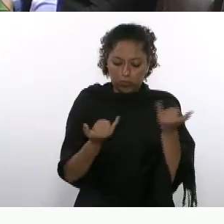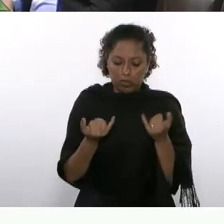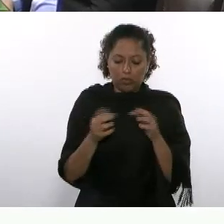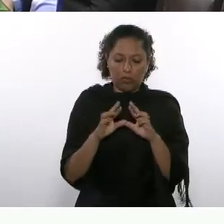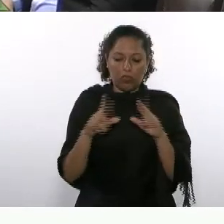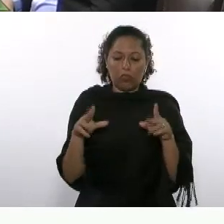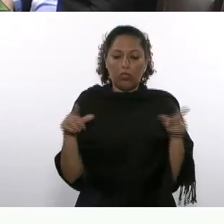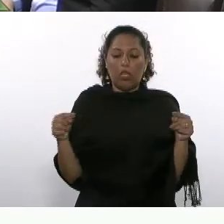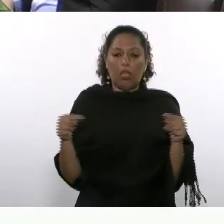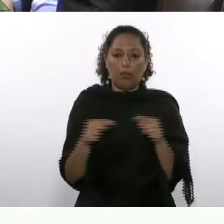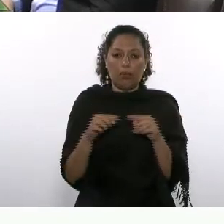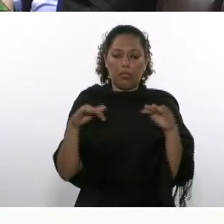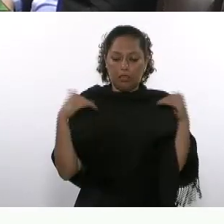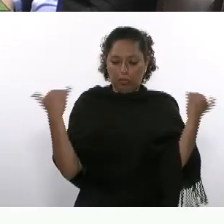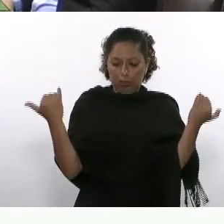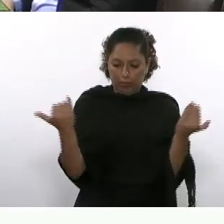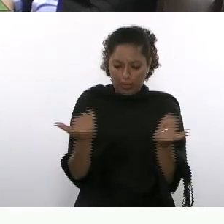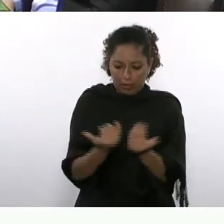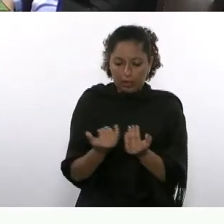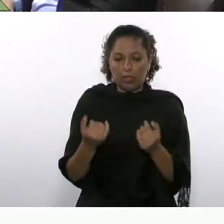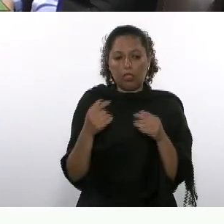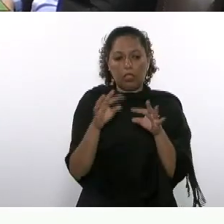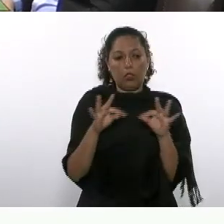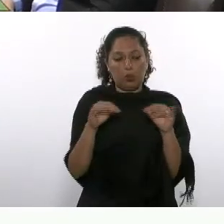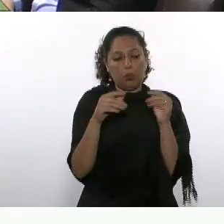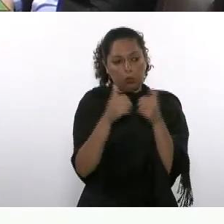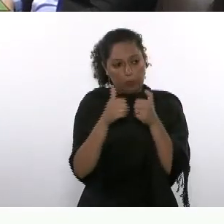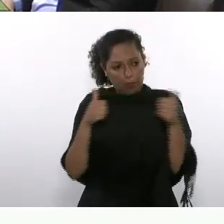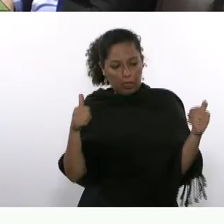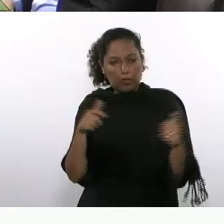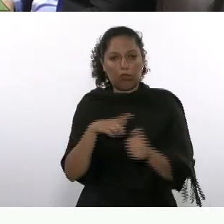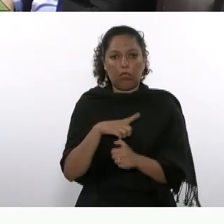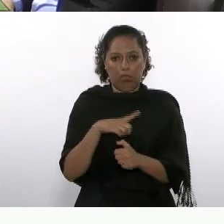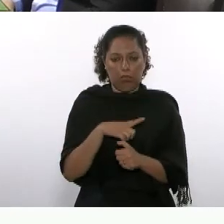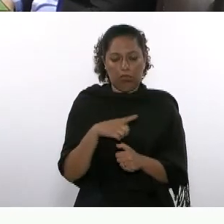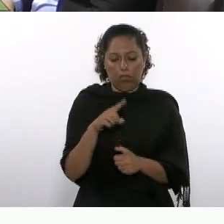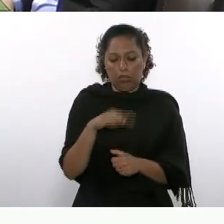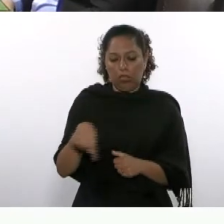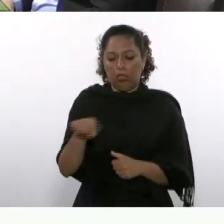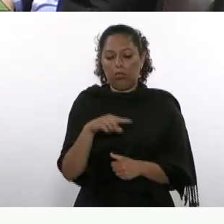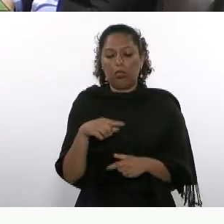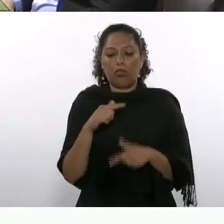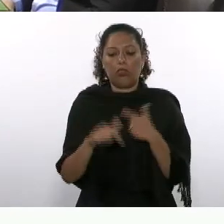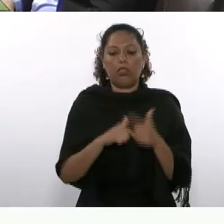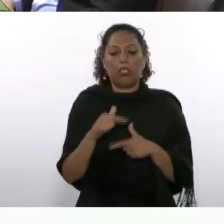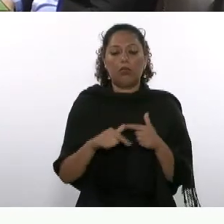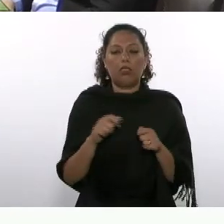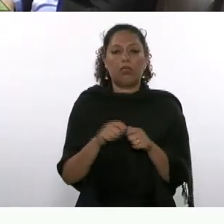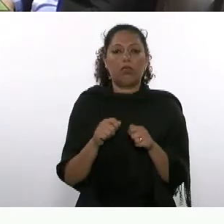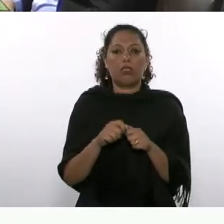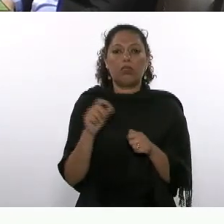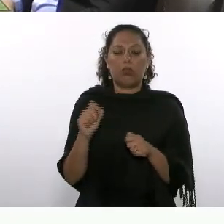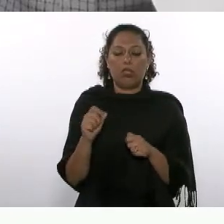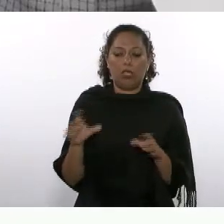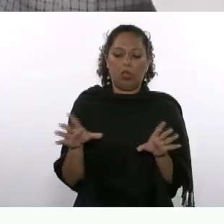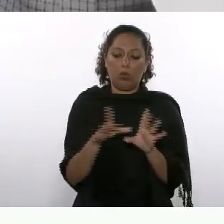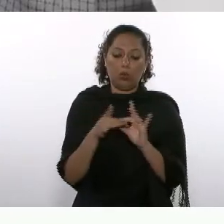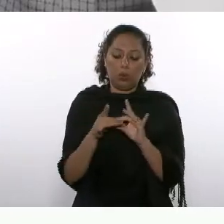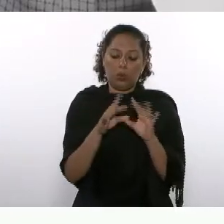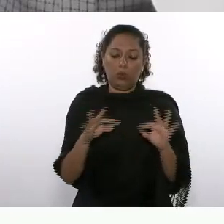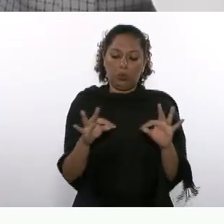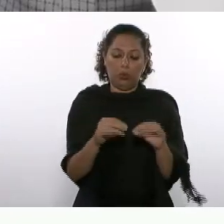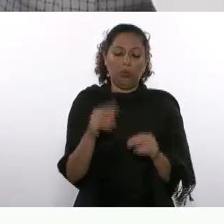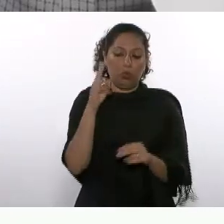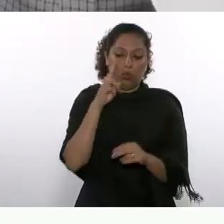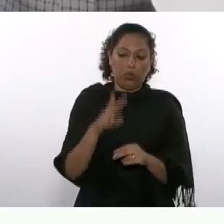não só do Maracanã, mas do entorno, Maracanãzinho e assim por diante. Então, o que a gente tem trabalhado é reunir essas demandas e ver o